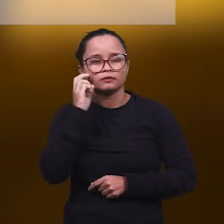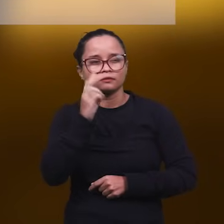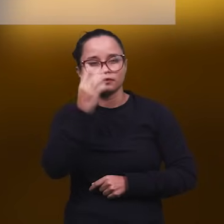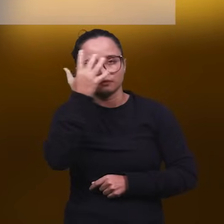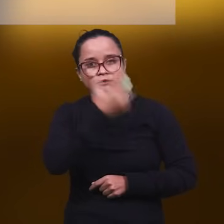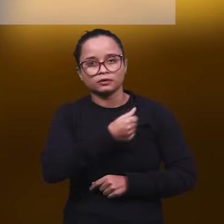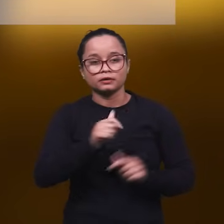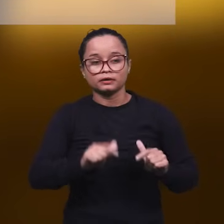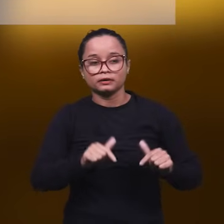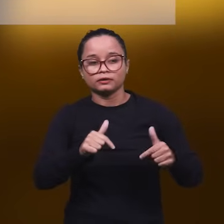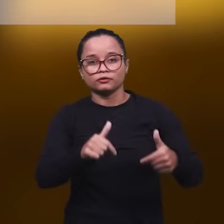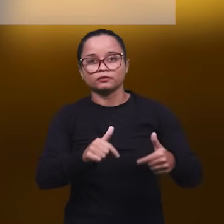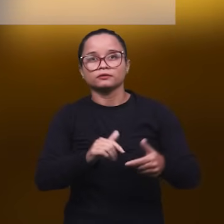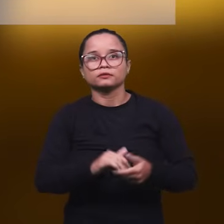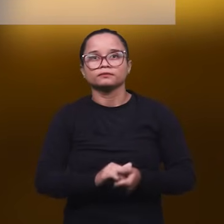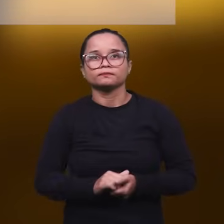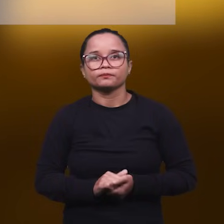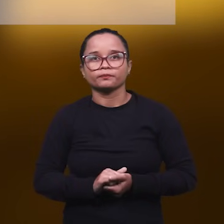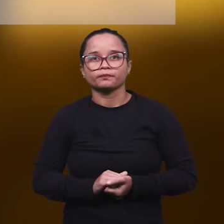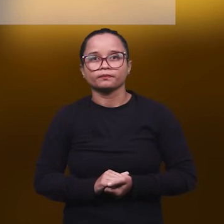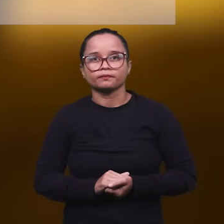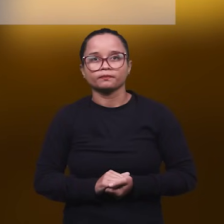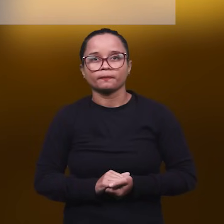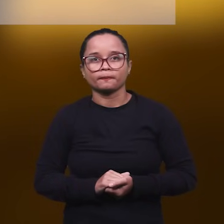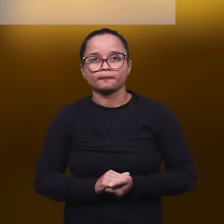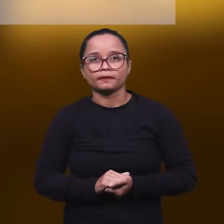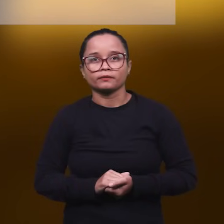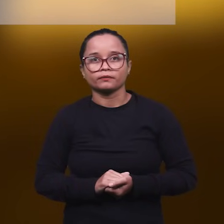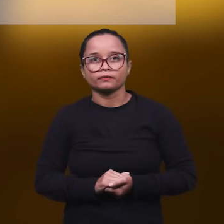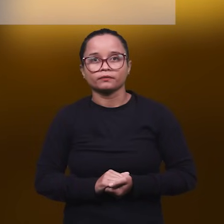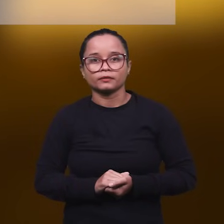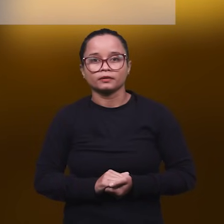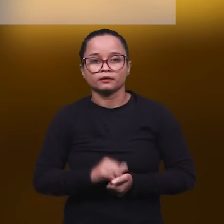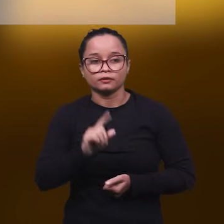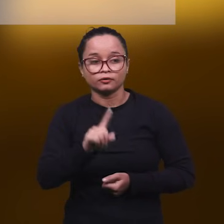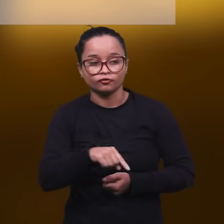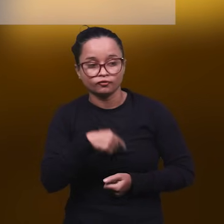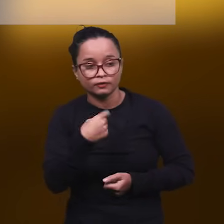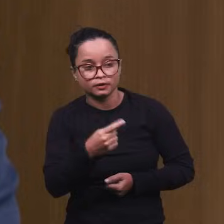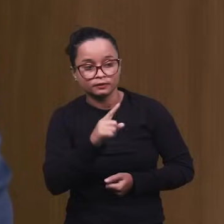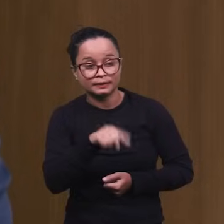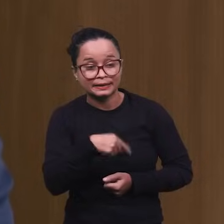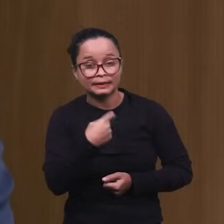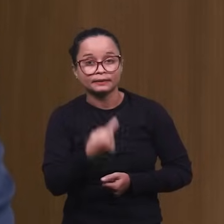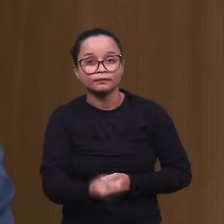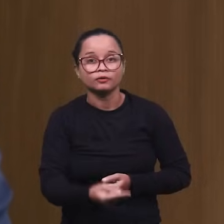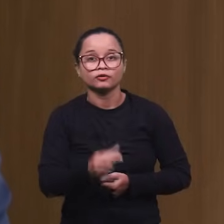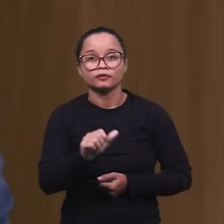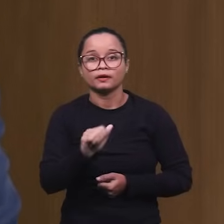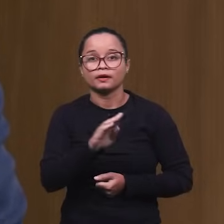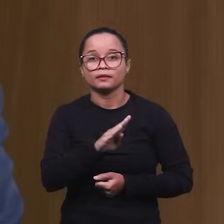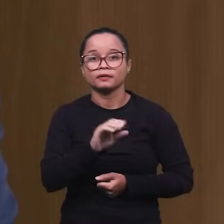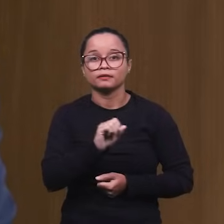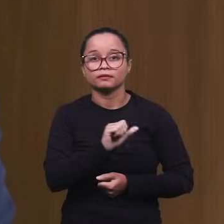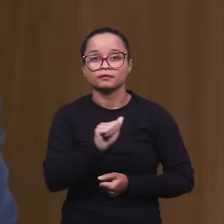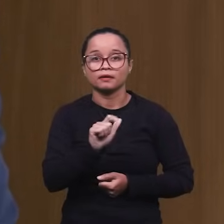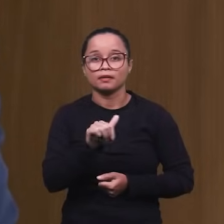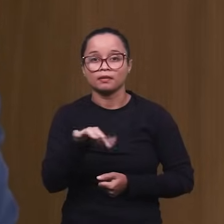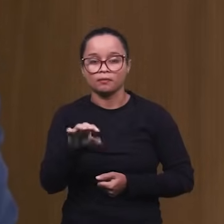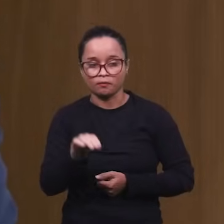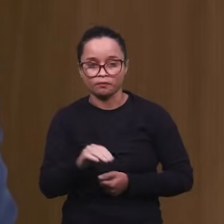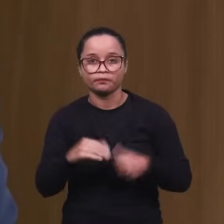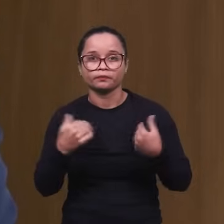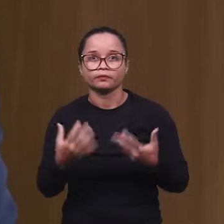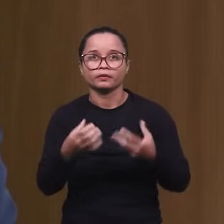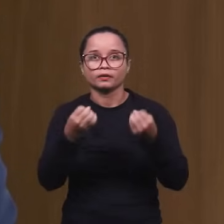parecer, e Agite o tivera depois de Absalão. O texto fala